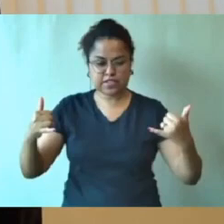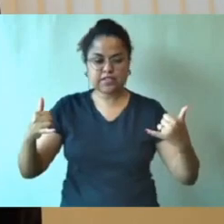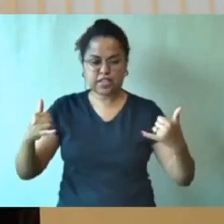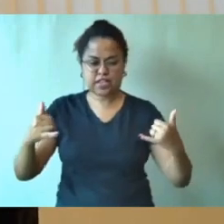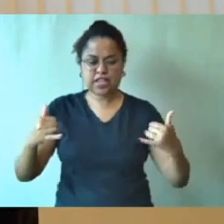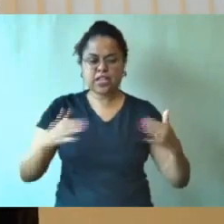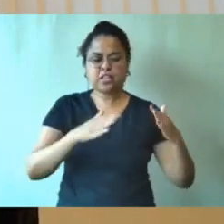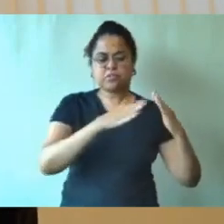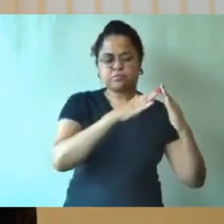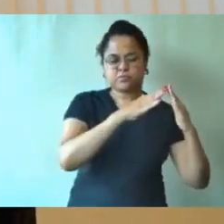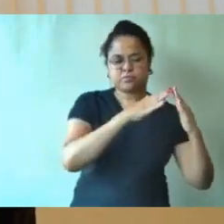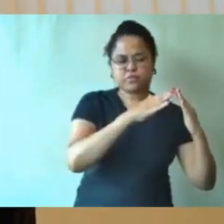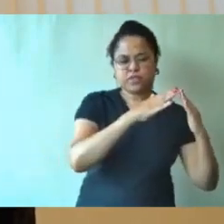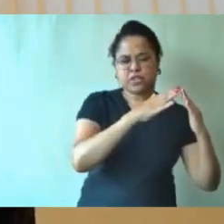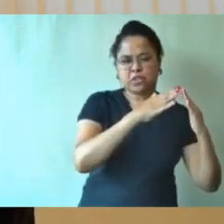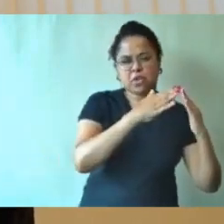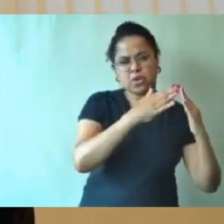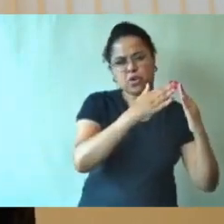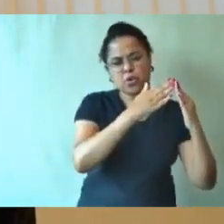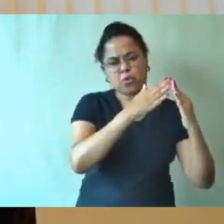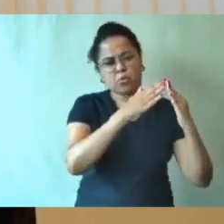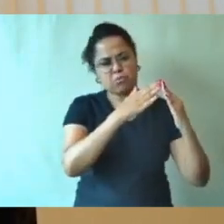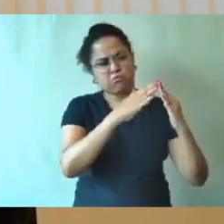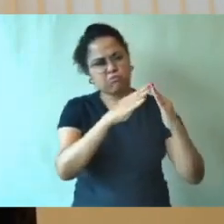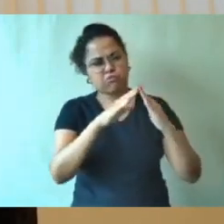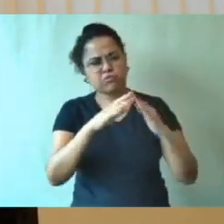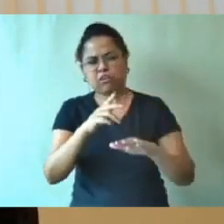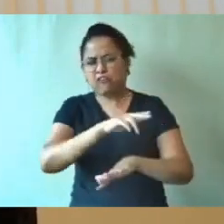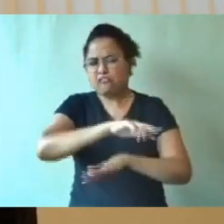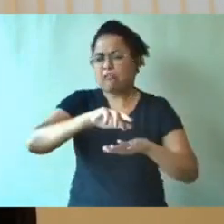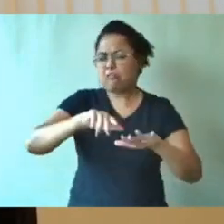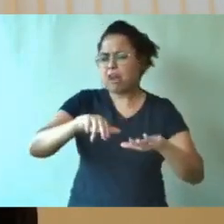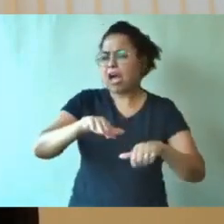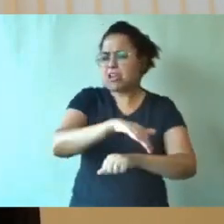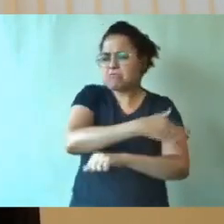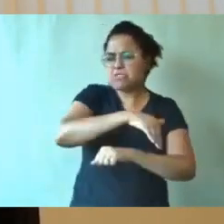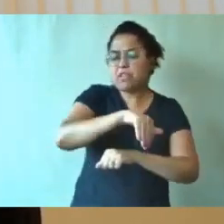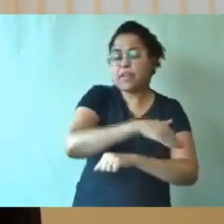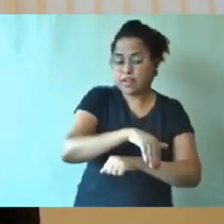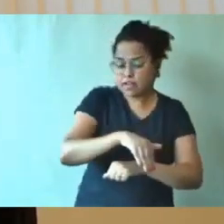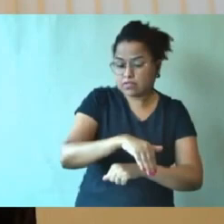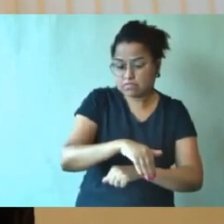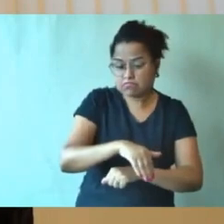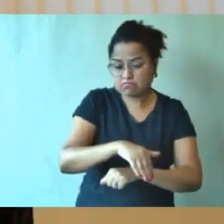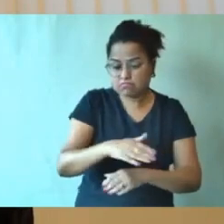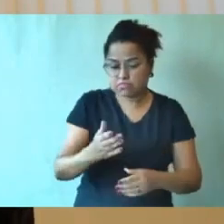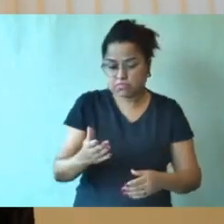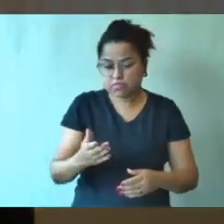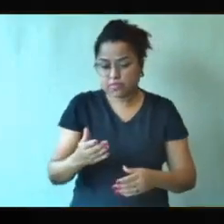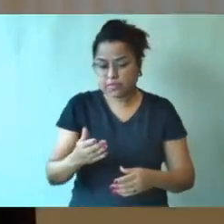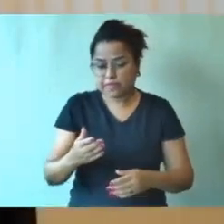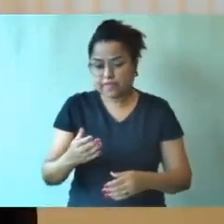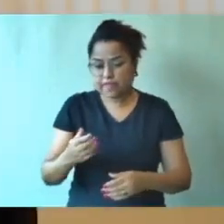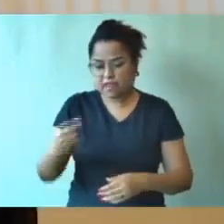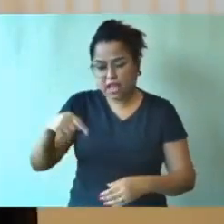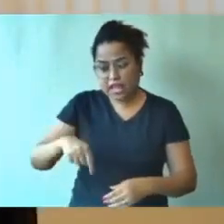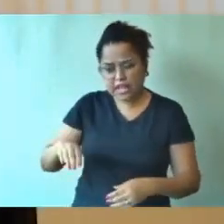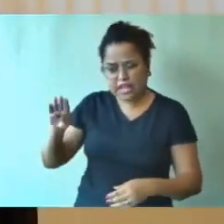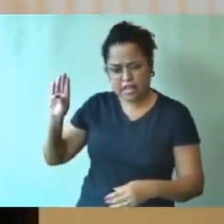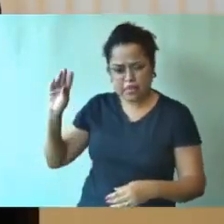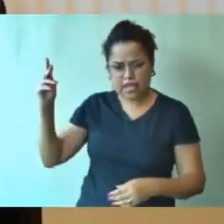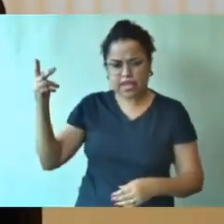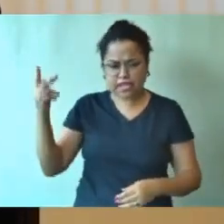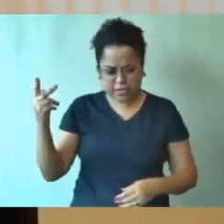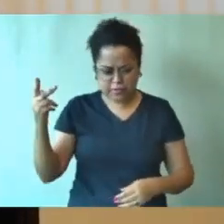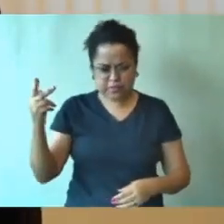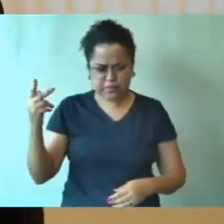São diversos endereços, não sei qual está aí. Em Belo Horizonte. Tá. Em Belo Horizonte. Prometo dizer